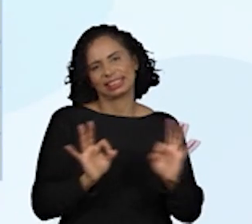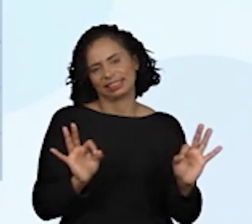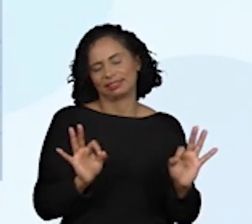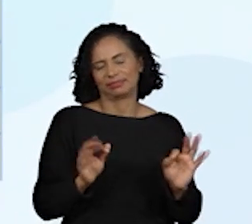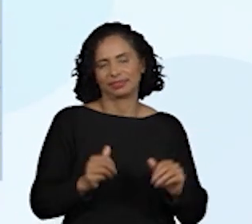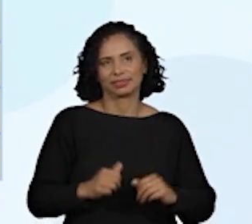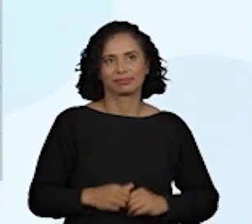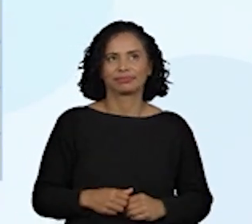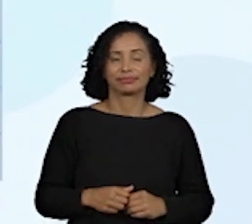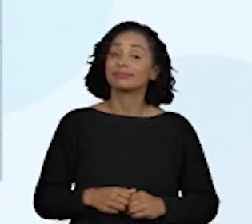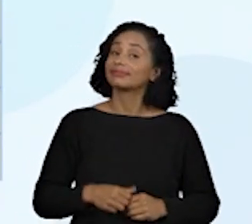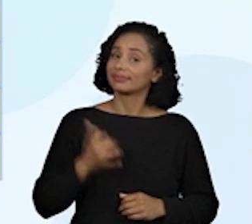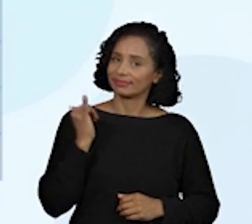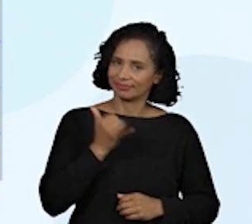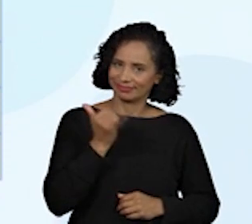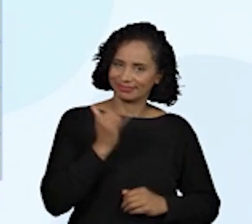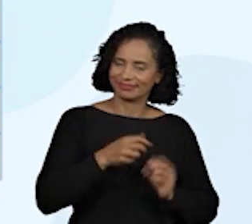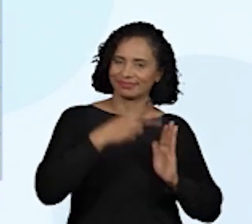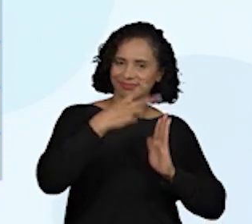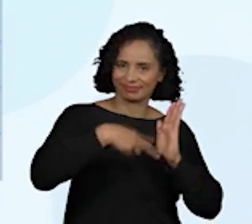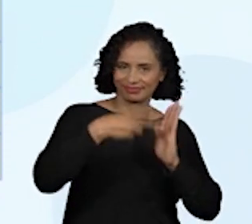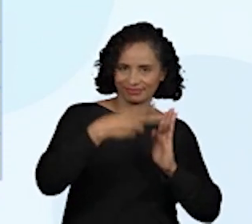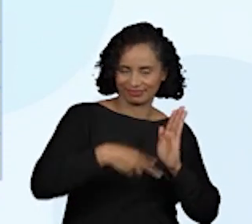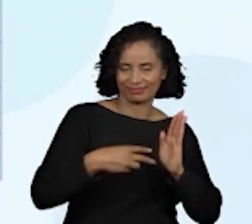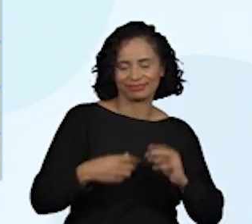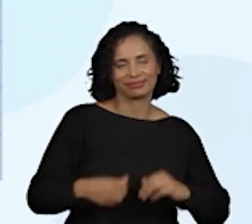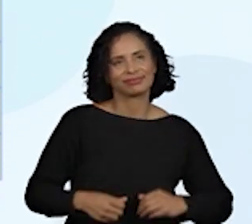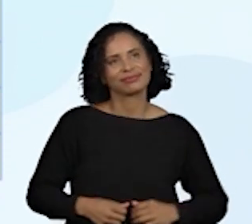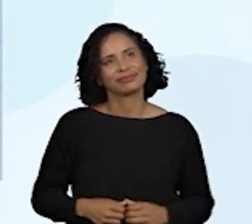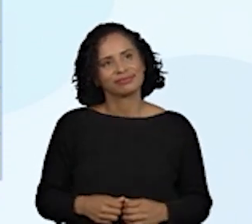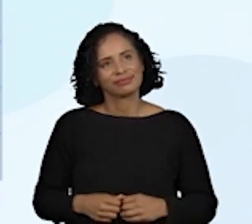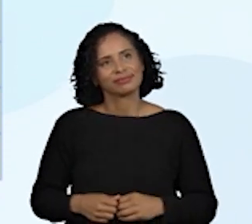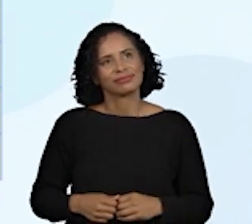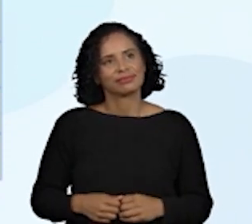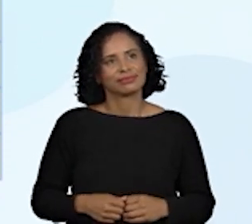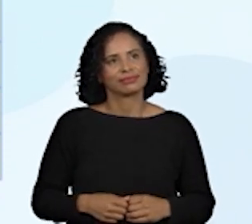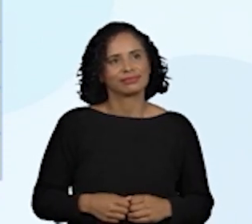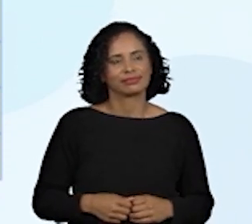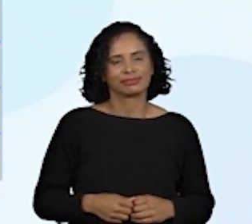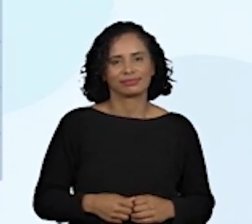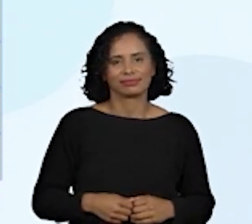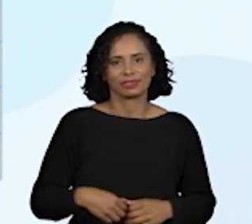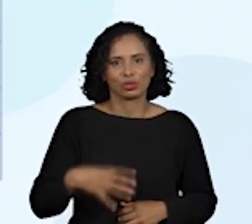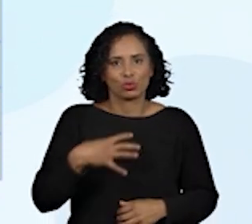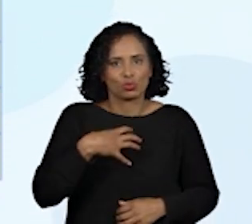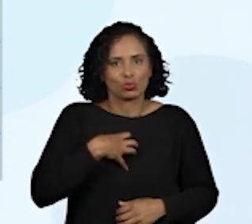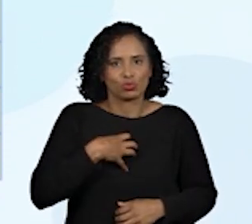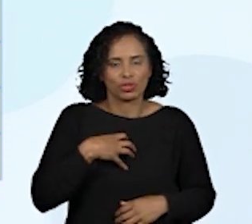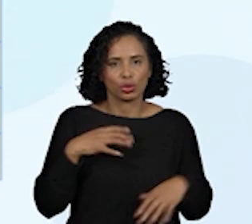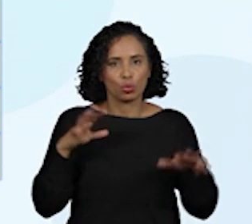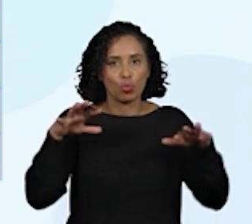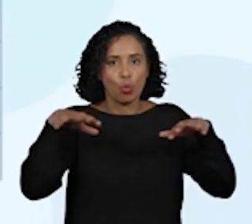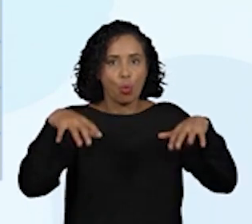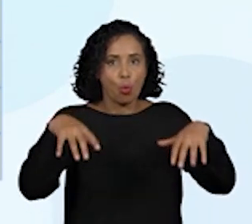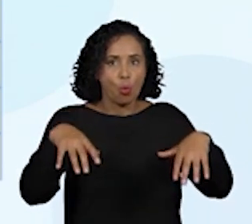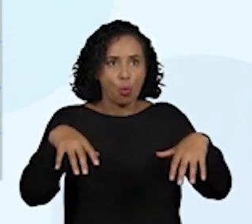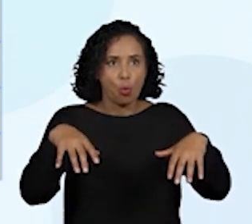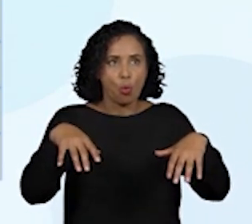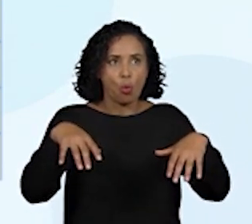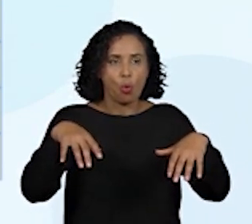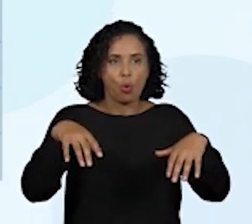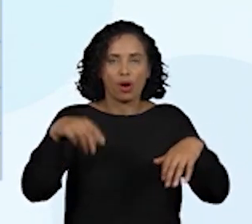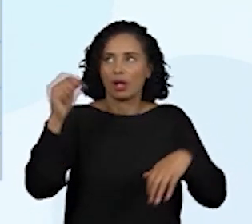conto. Para dar um ar mais assustador a esta tela, uma lua